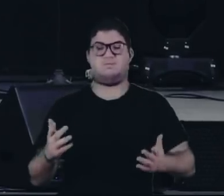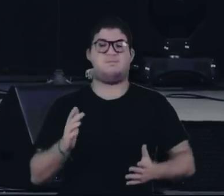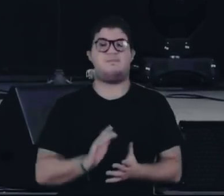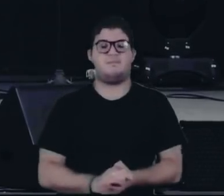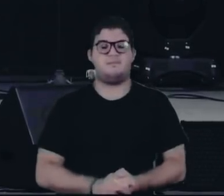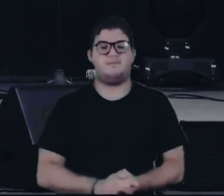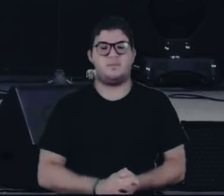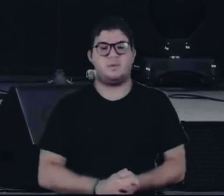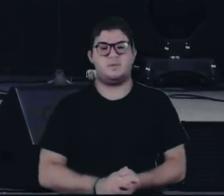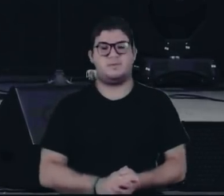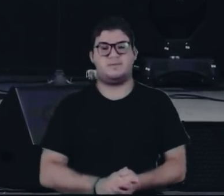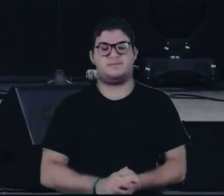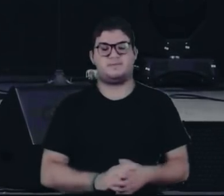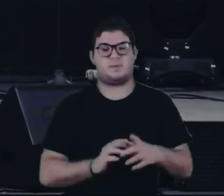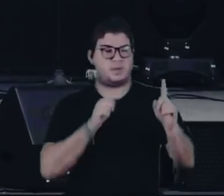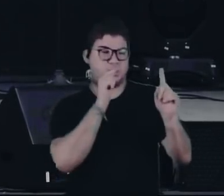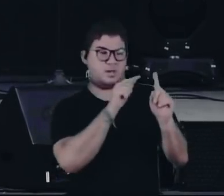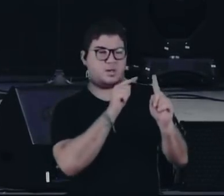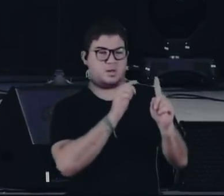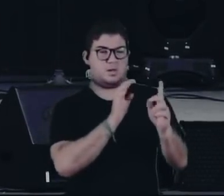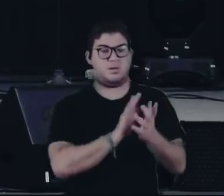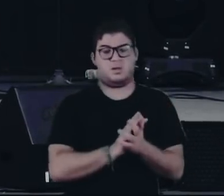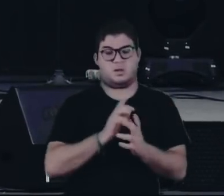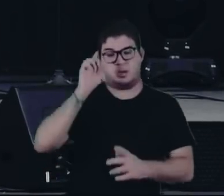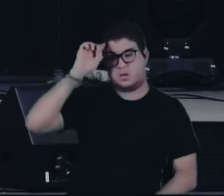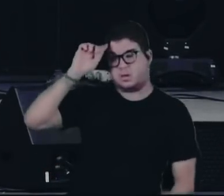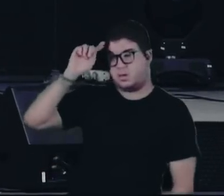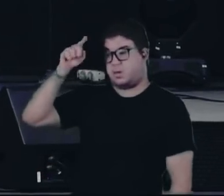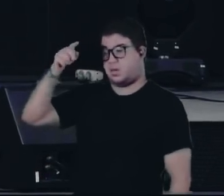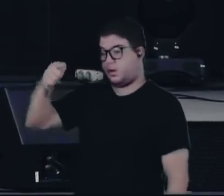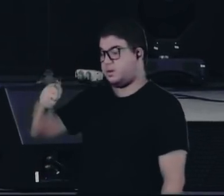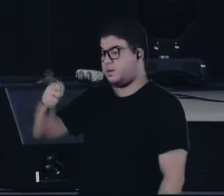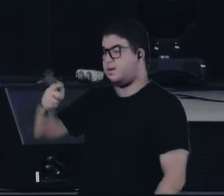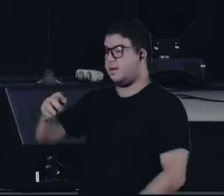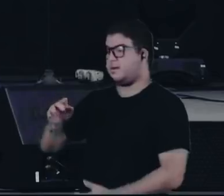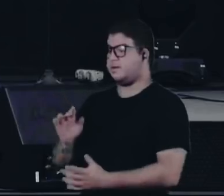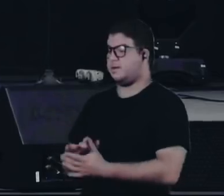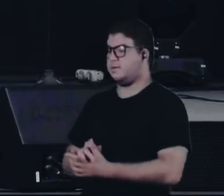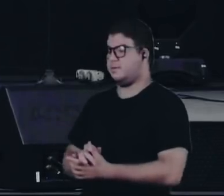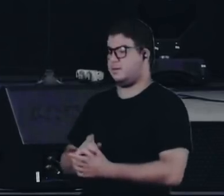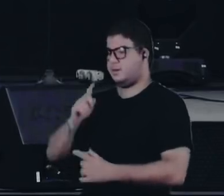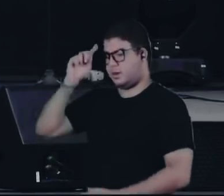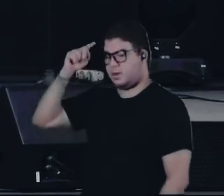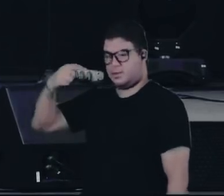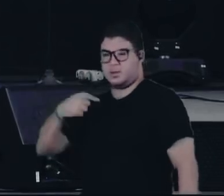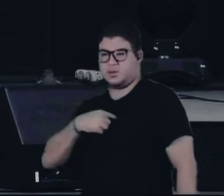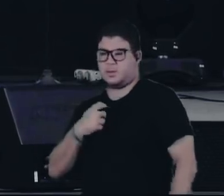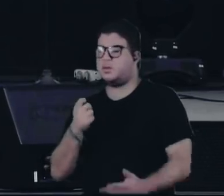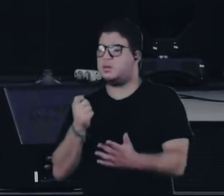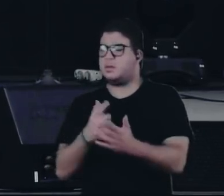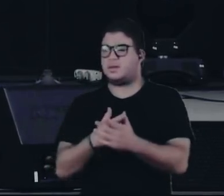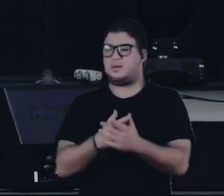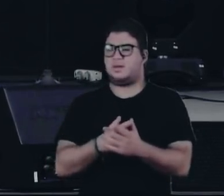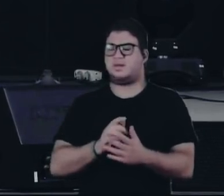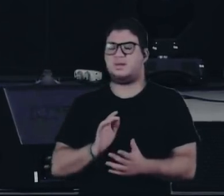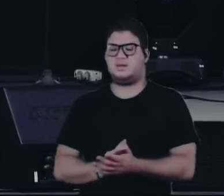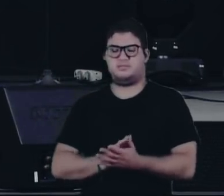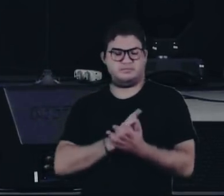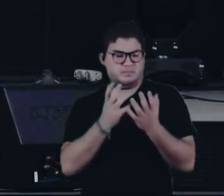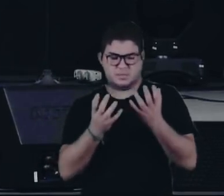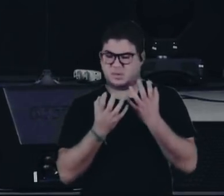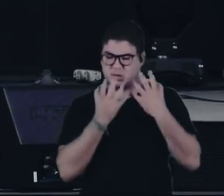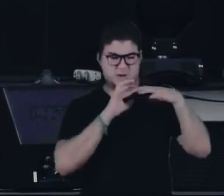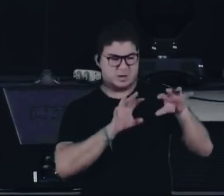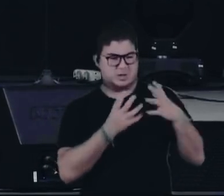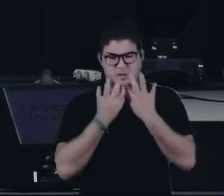Eles estabeleceram o conceito de quem manda é o cliente. Então, se você não gostasse de qualquer ingrediente, você dizia assim, eu não quero isso, eu não quero isso, não quero